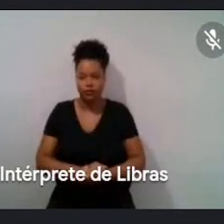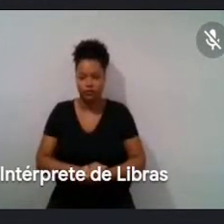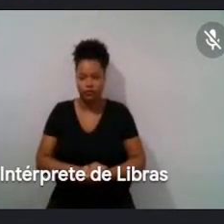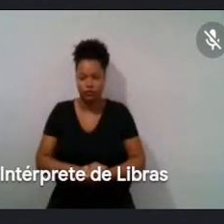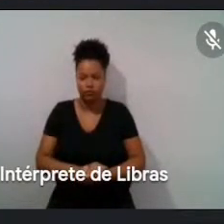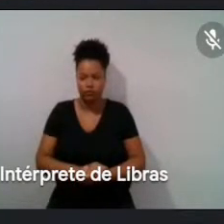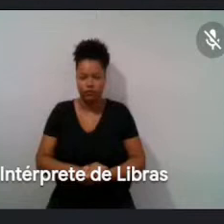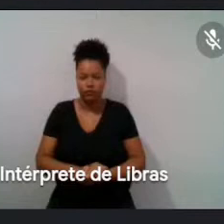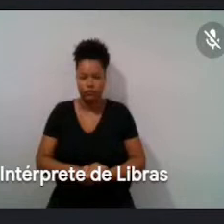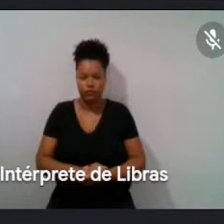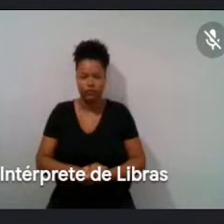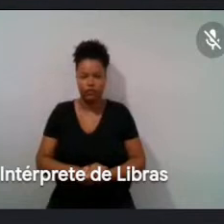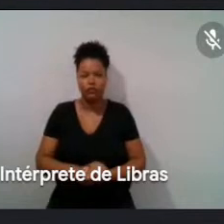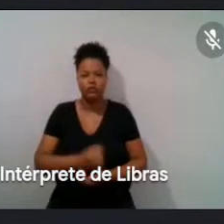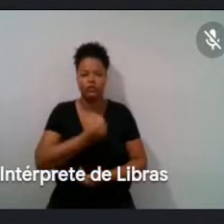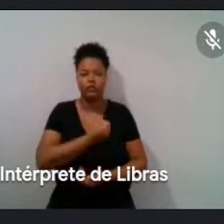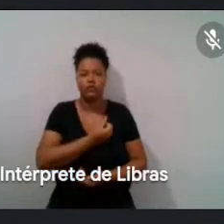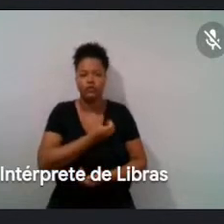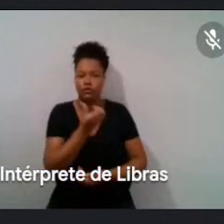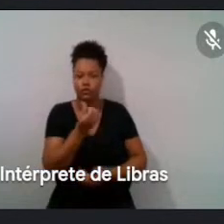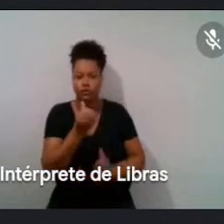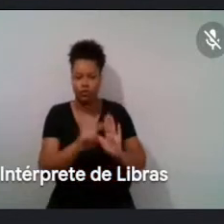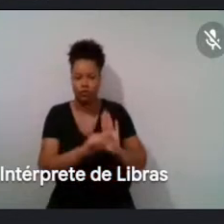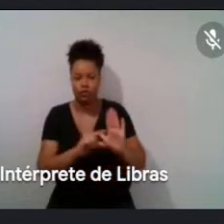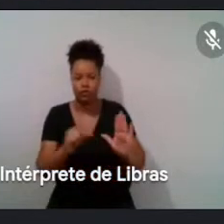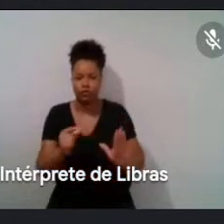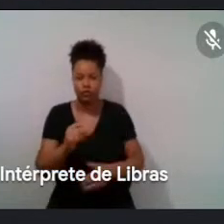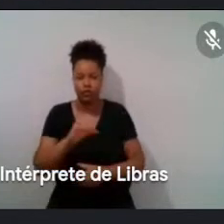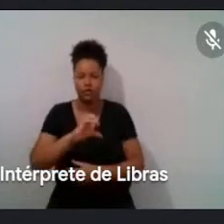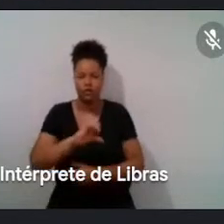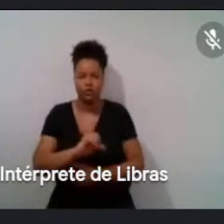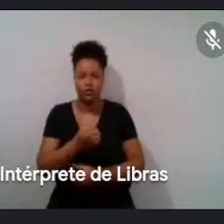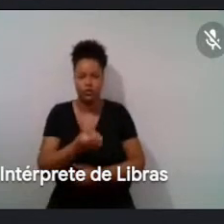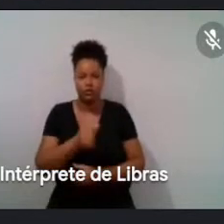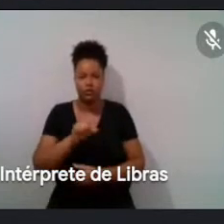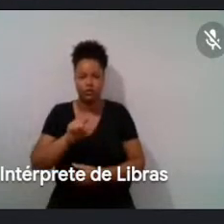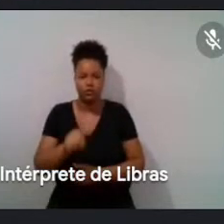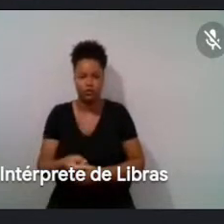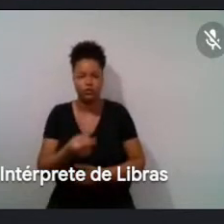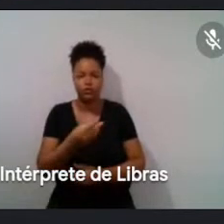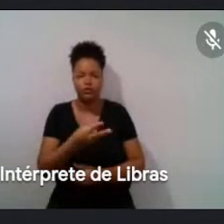O item fez da pauta é a instrução número